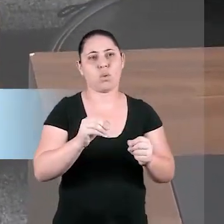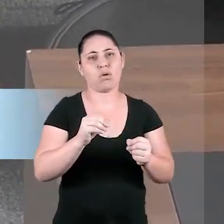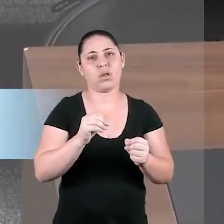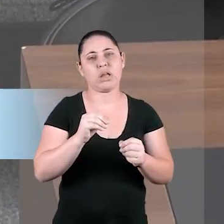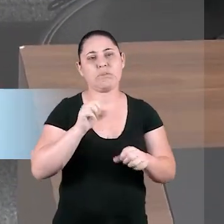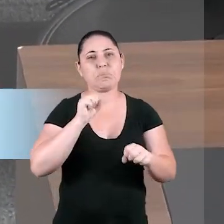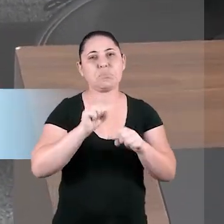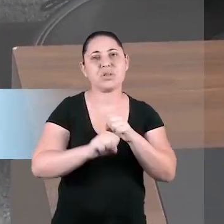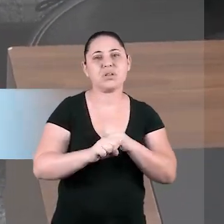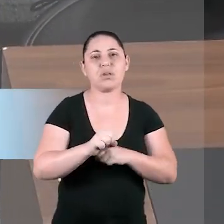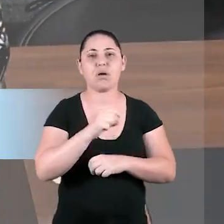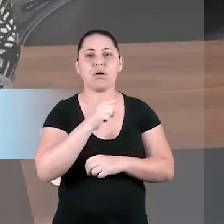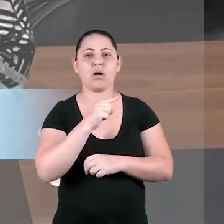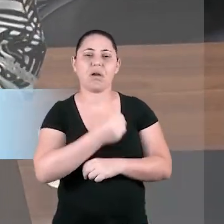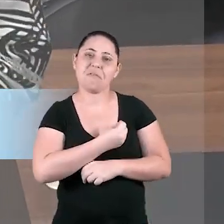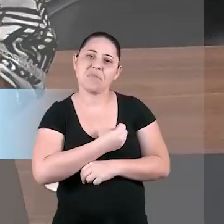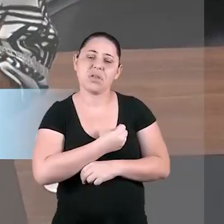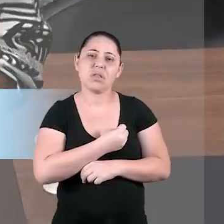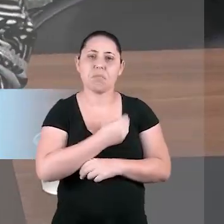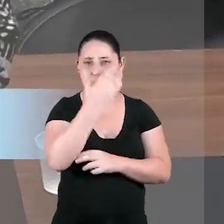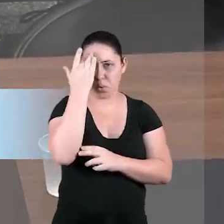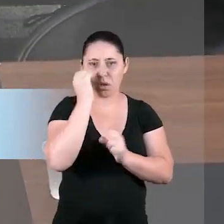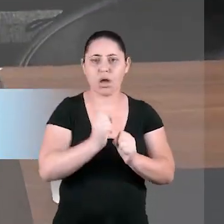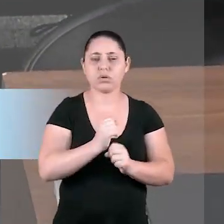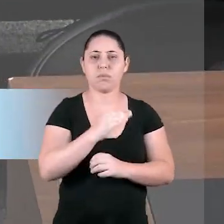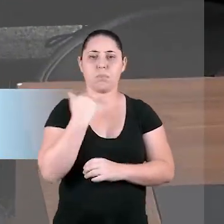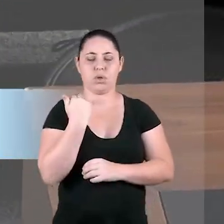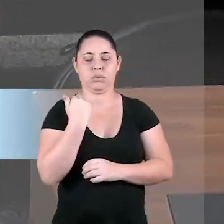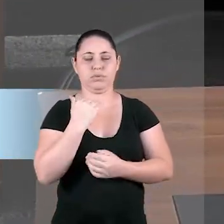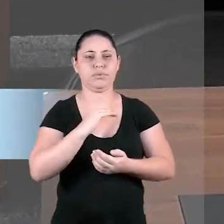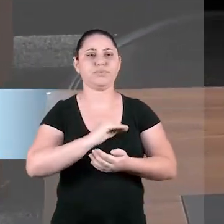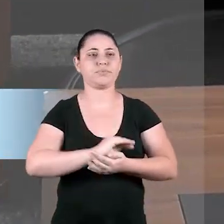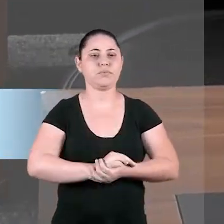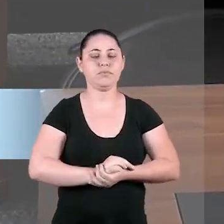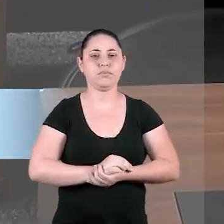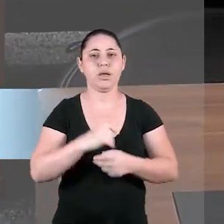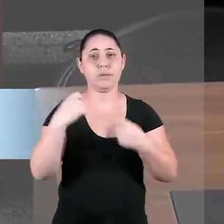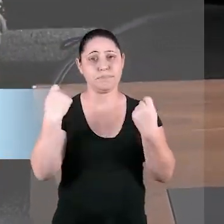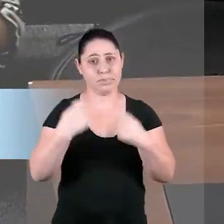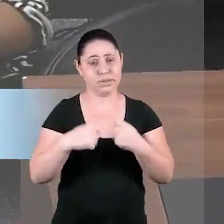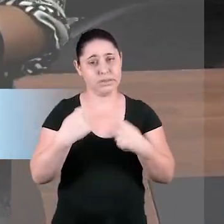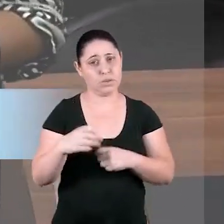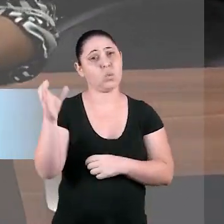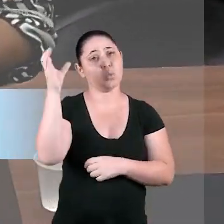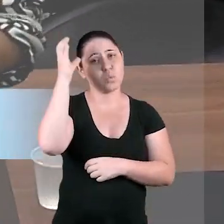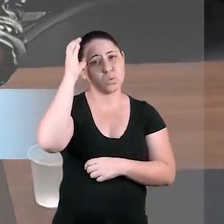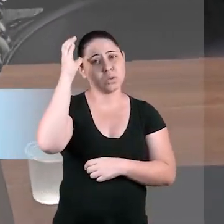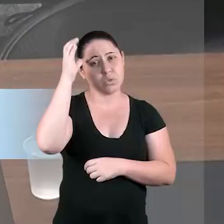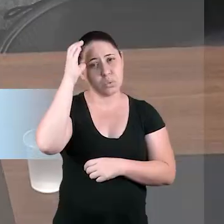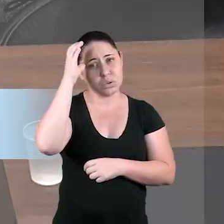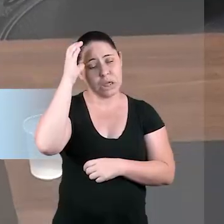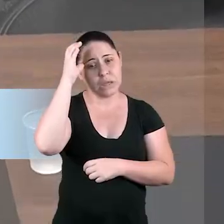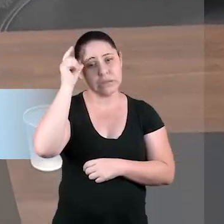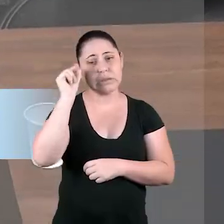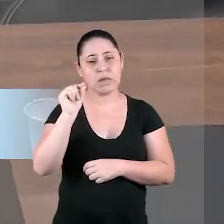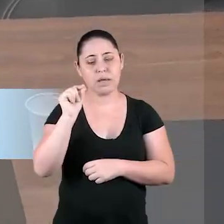ameaça a continuidade da vida. Precisamos reconhecer e nos conscientizar sobre a nossa